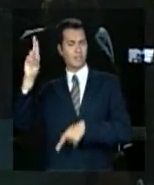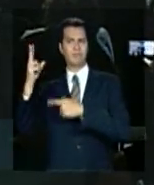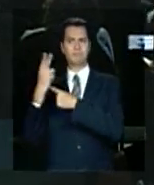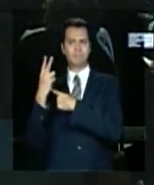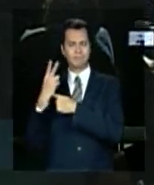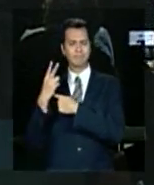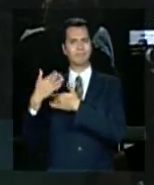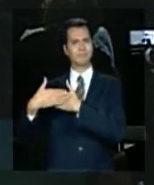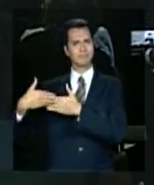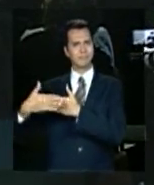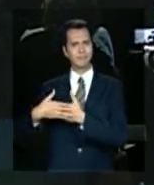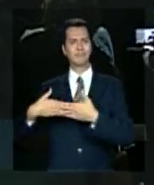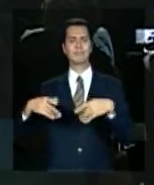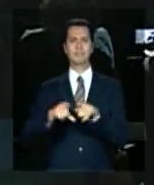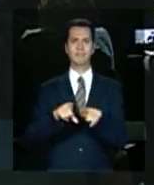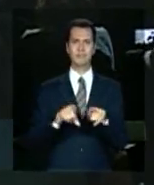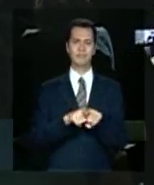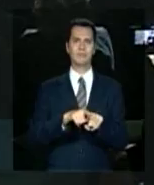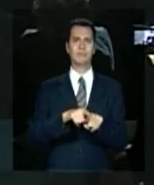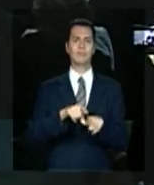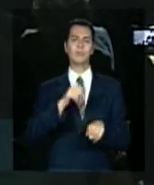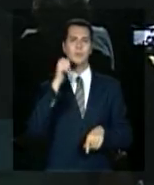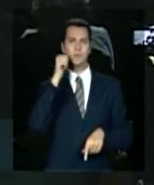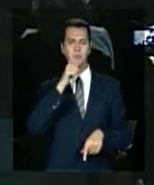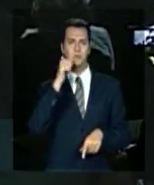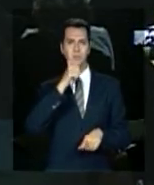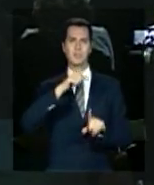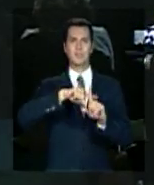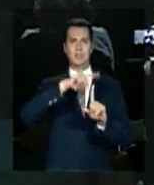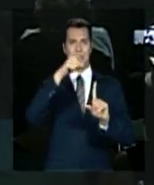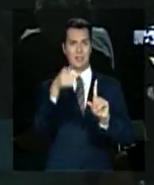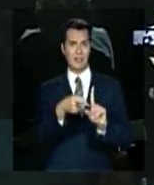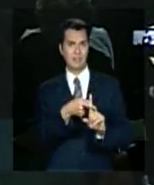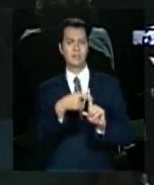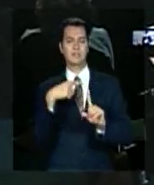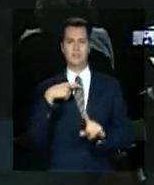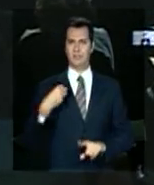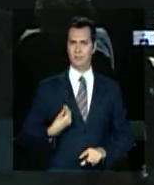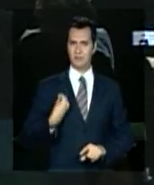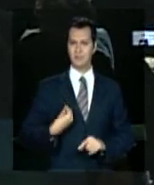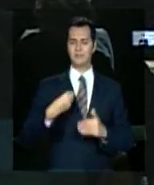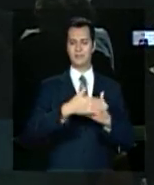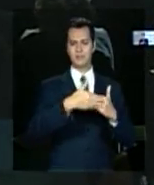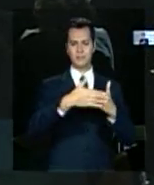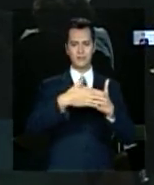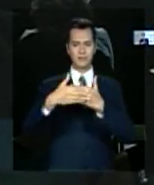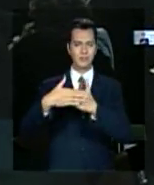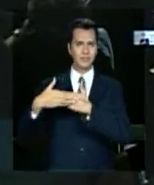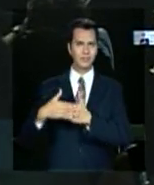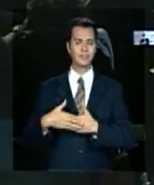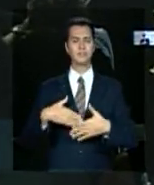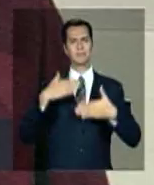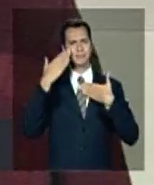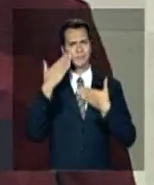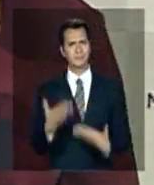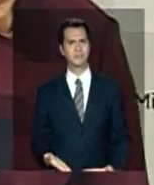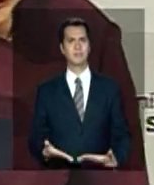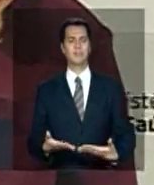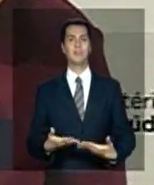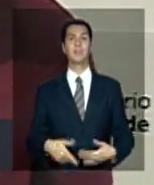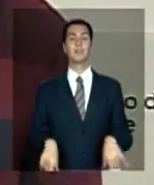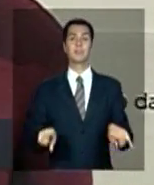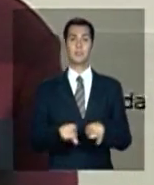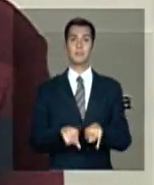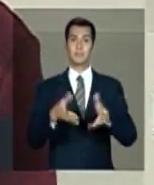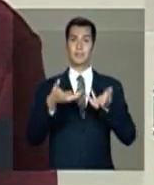até também pelas belas mulheres grávidas que estão aqui o e dizer para